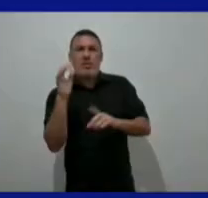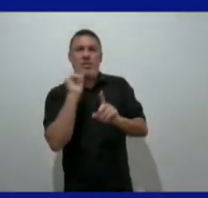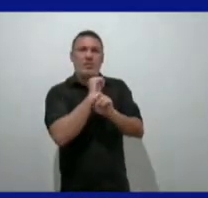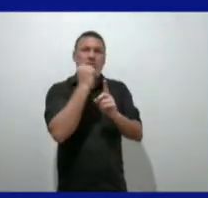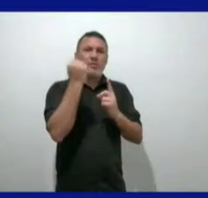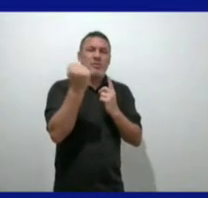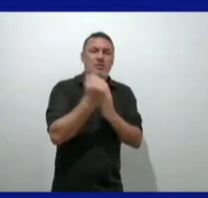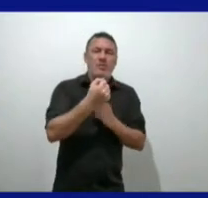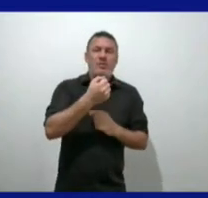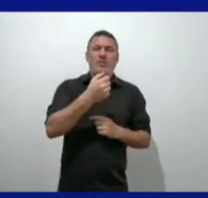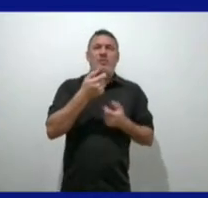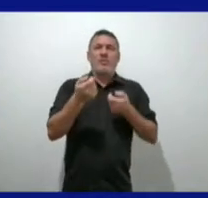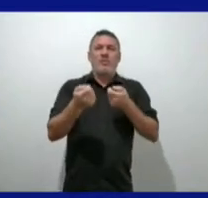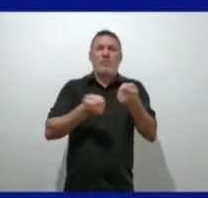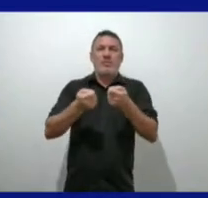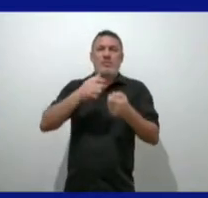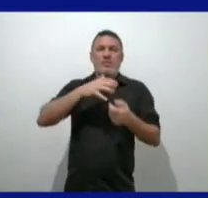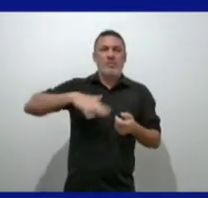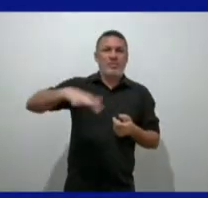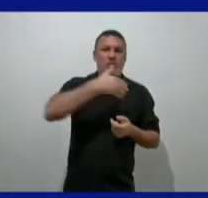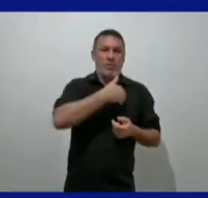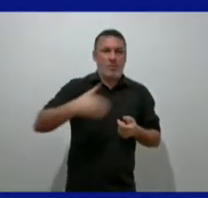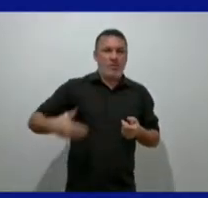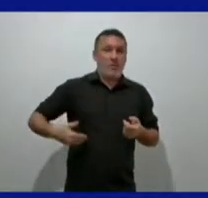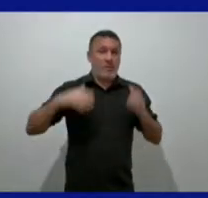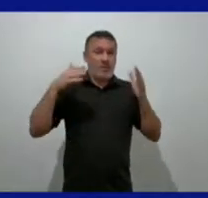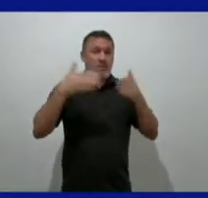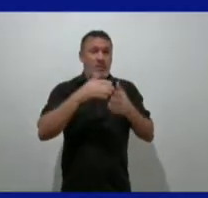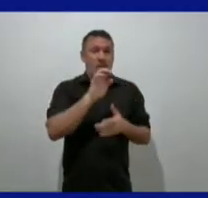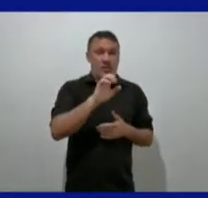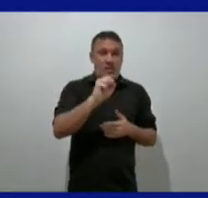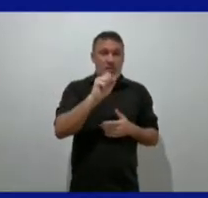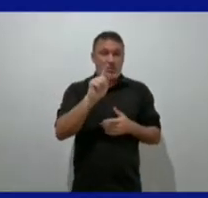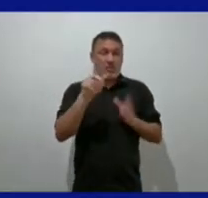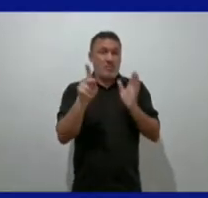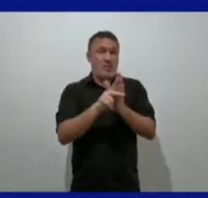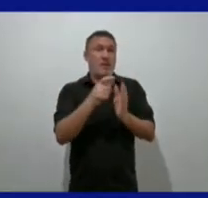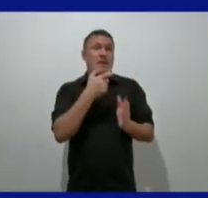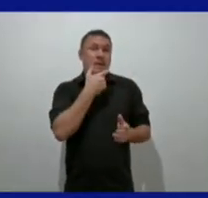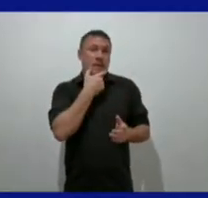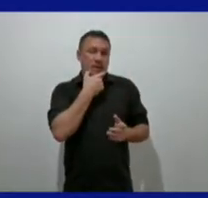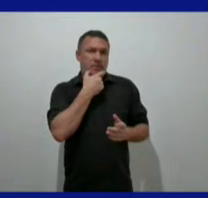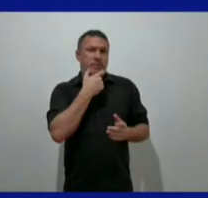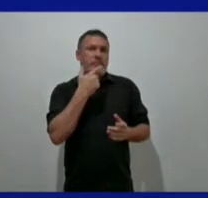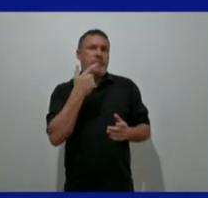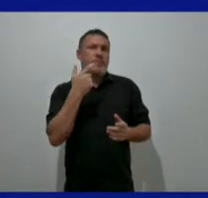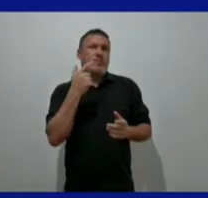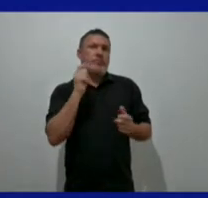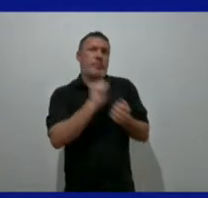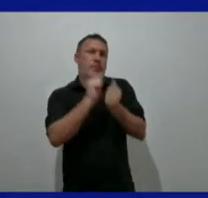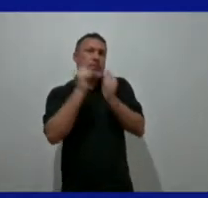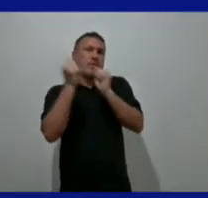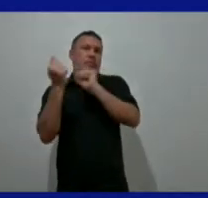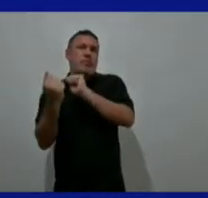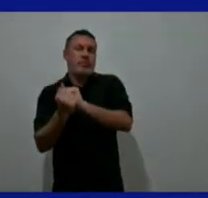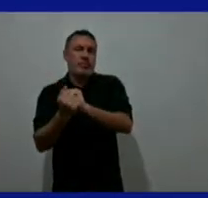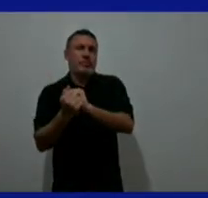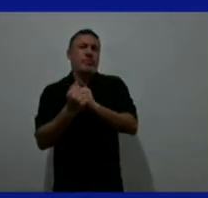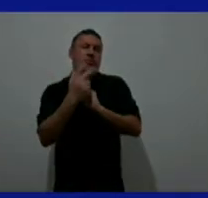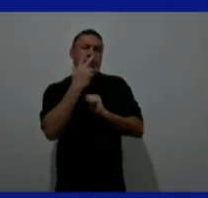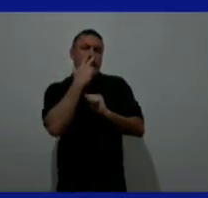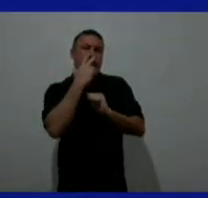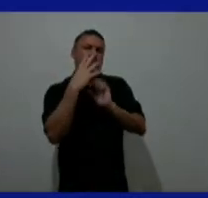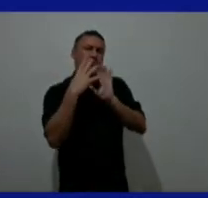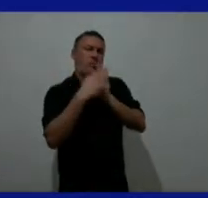e esse termo ESG ganhou vida própria e tornou-se um modismo.